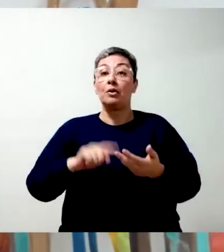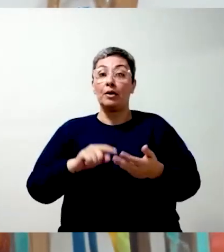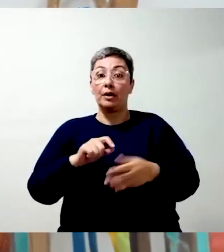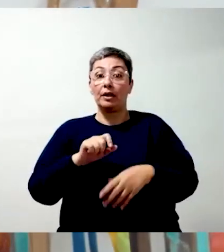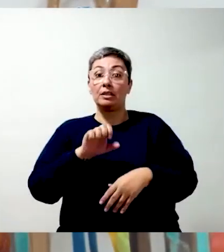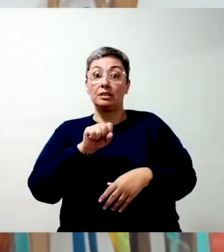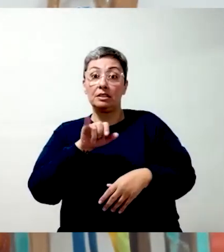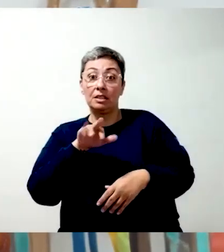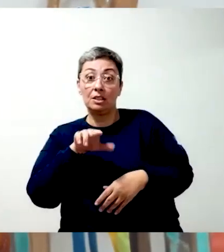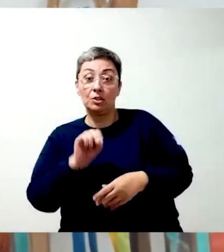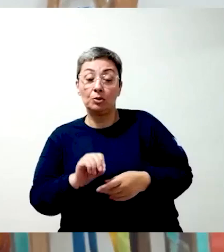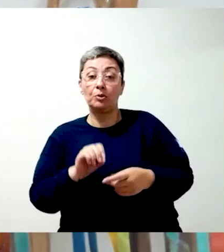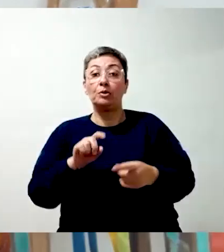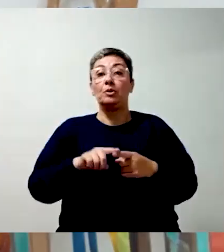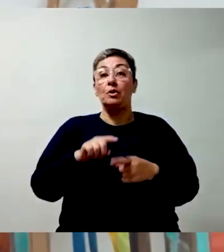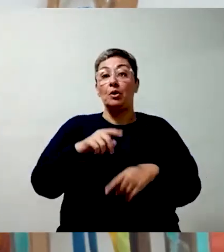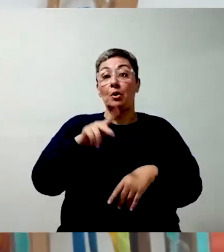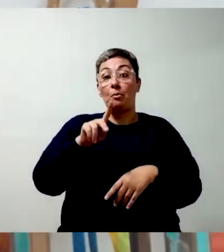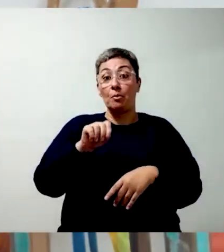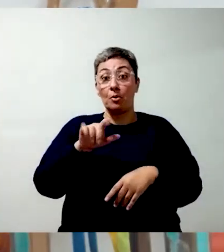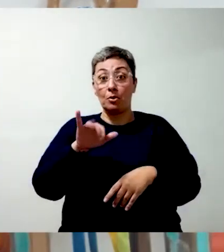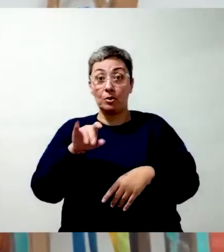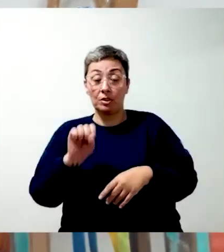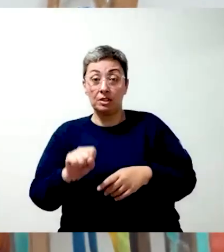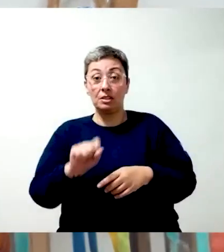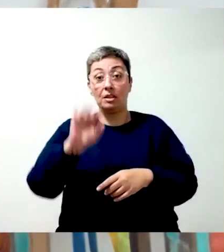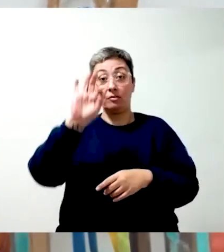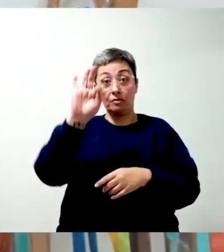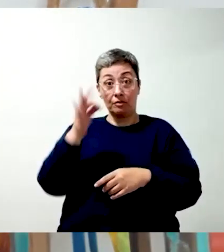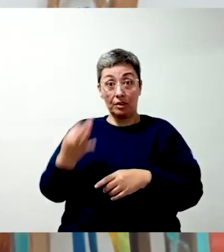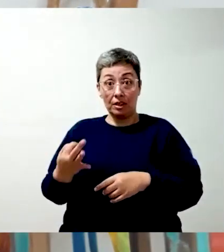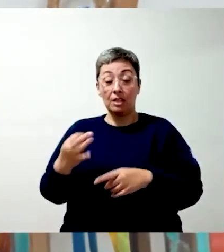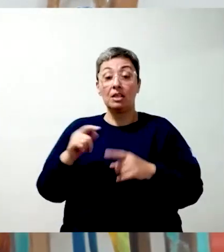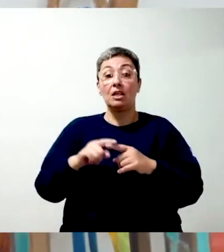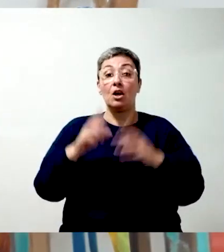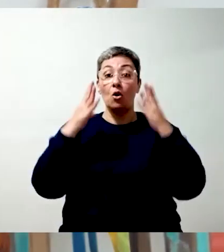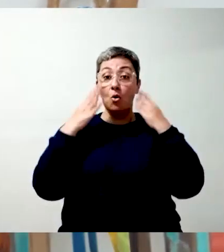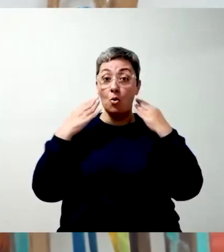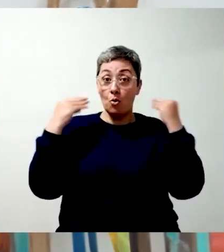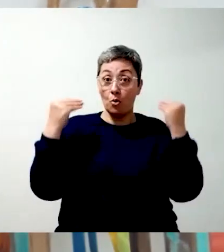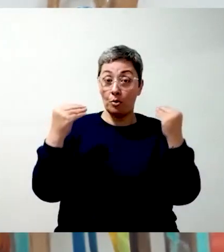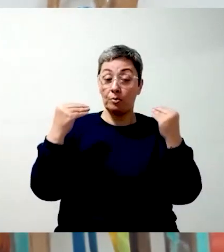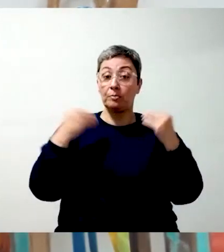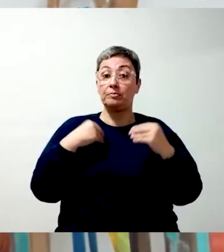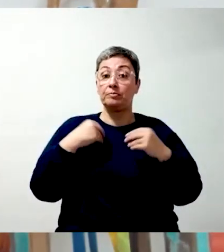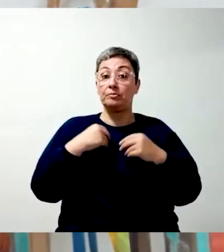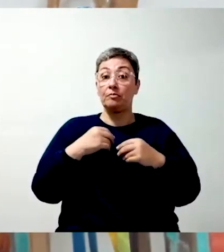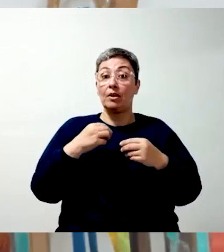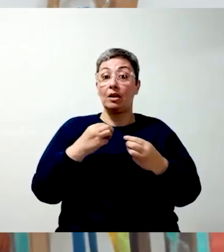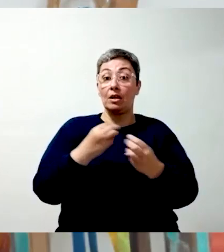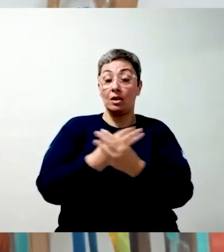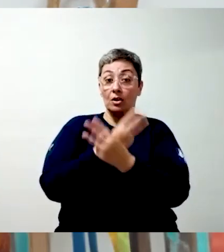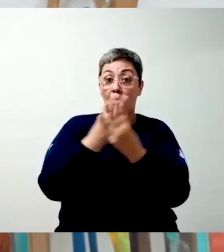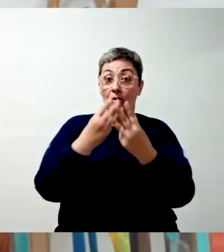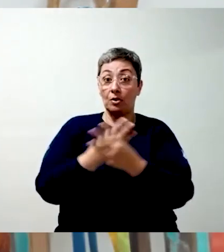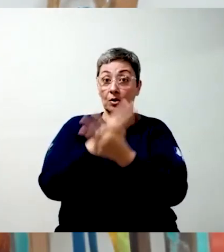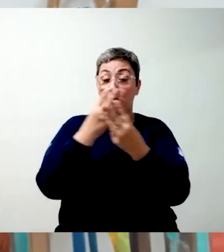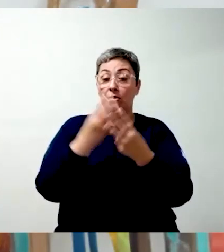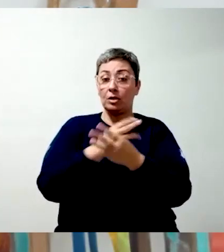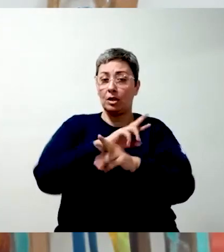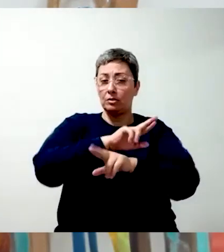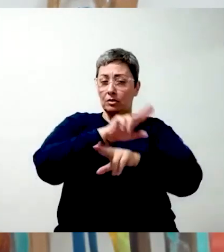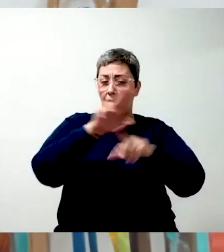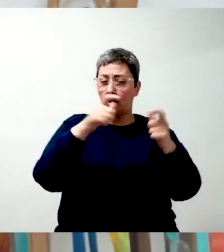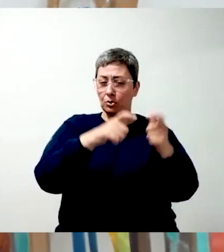espanhóis, sírio-libaneses, poloneses, franceses, holandeses, judeus de